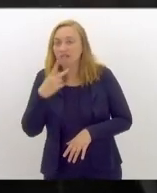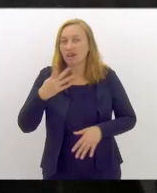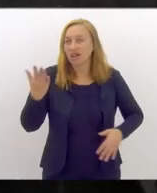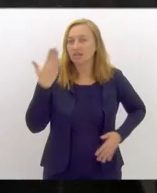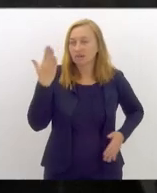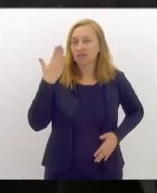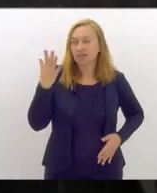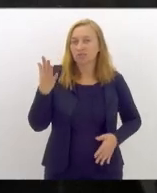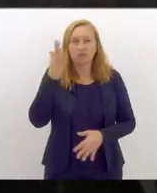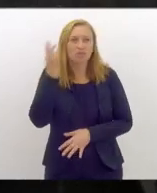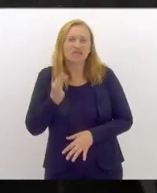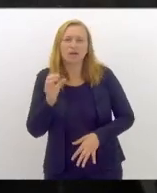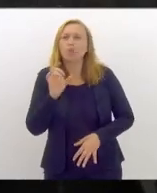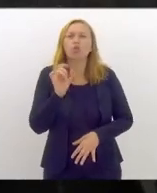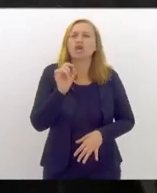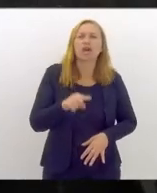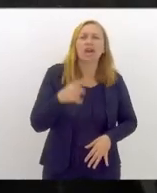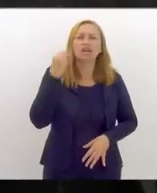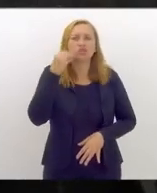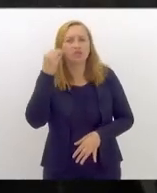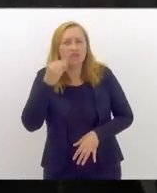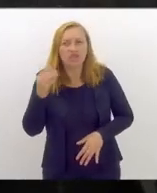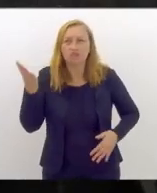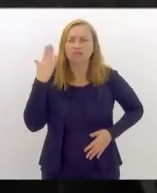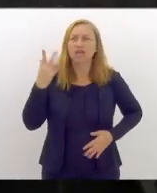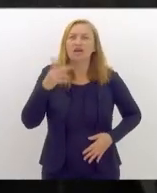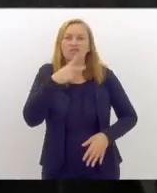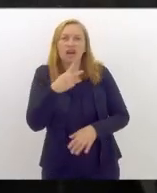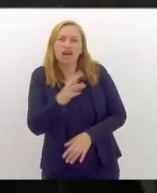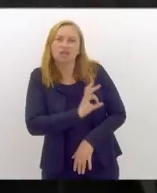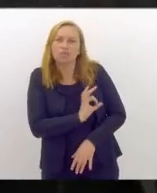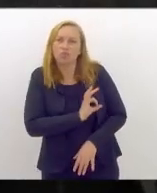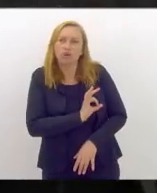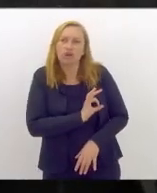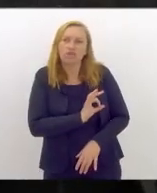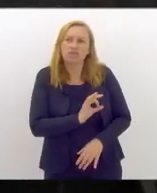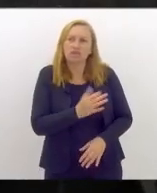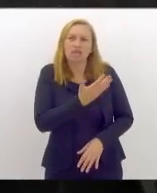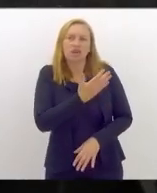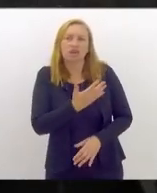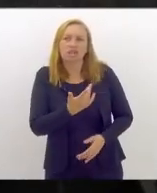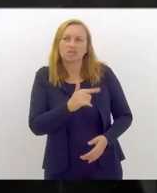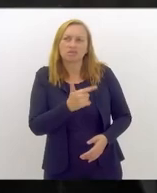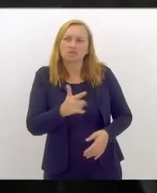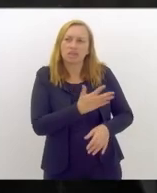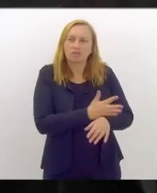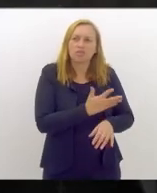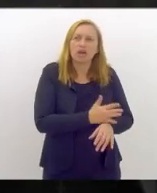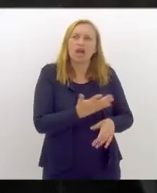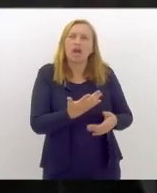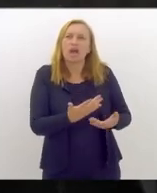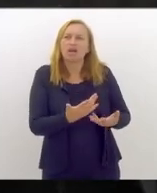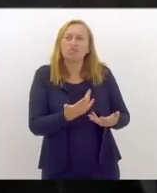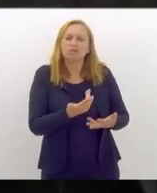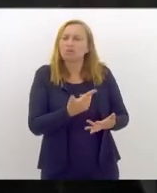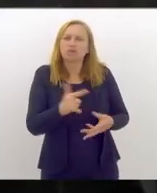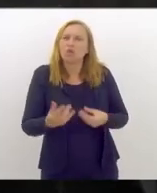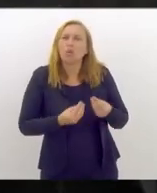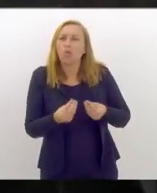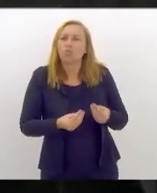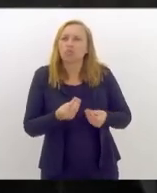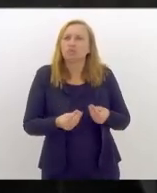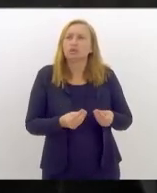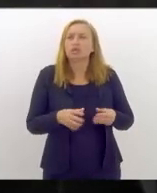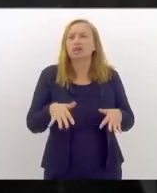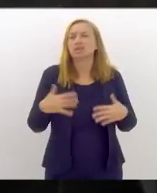saber o que é bandido a gente quer falar de polícia sem tendo preconceito de polícia entendeu então não dá Entendeu assim